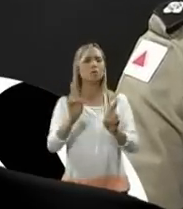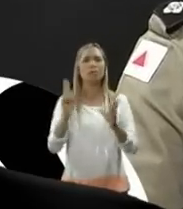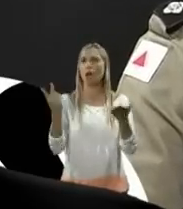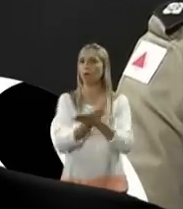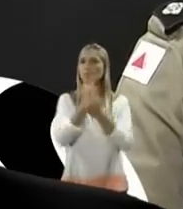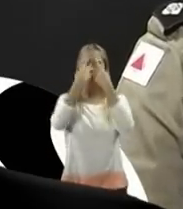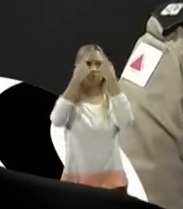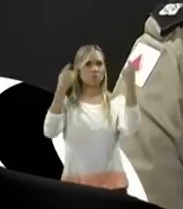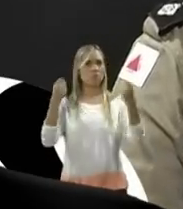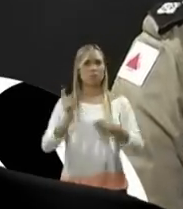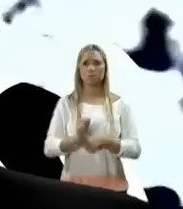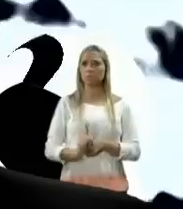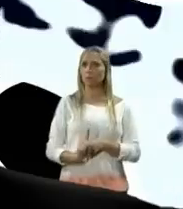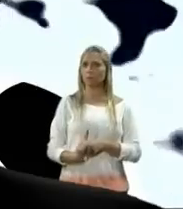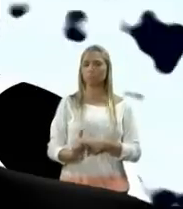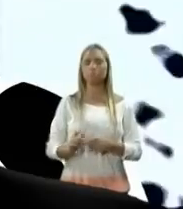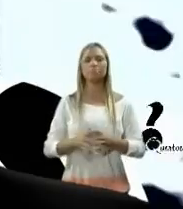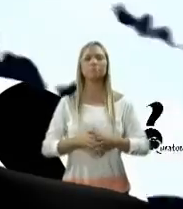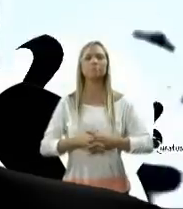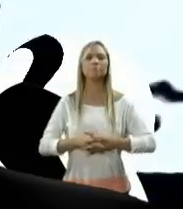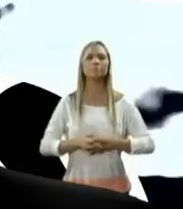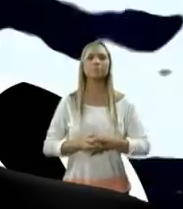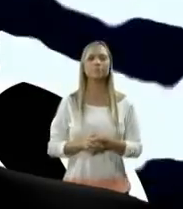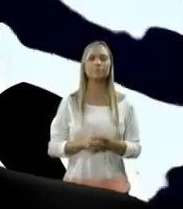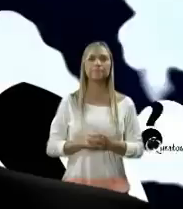o acontecimento do crime.